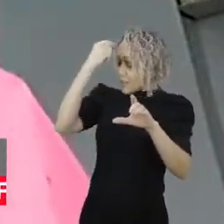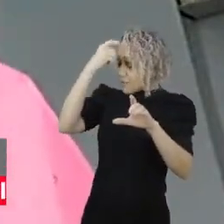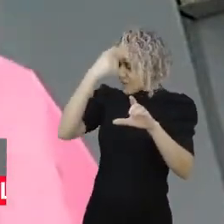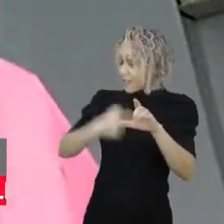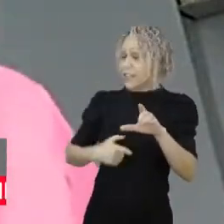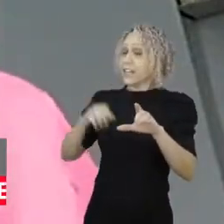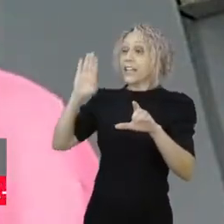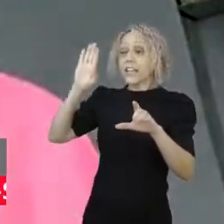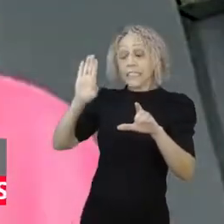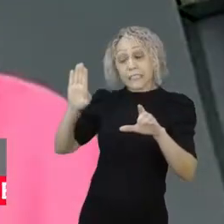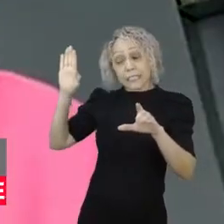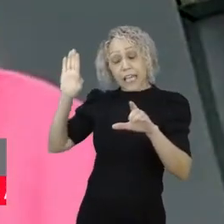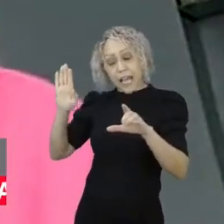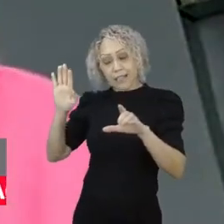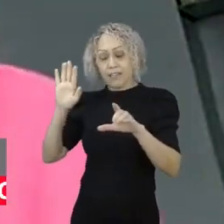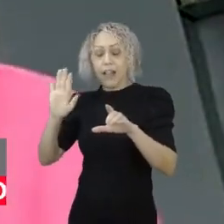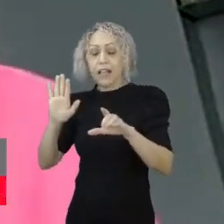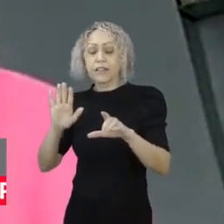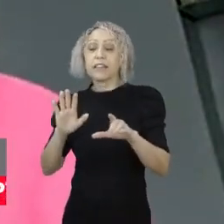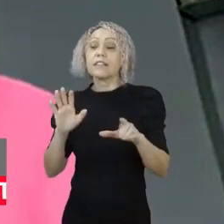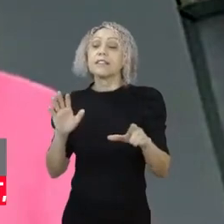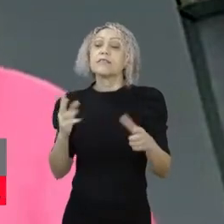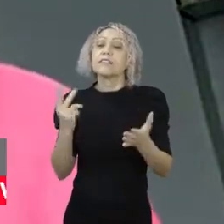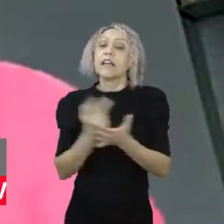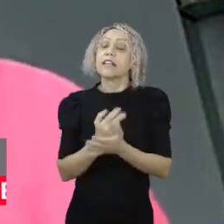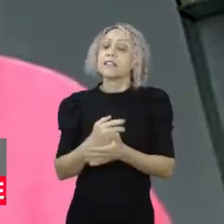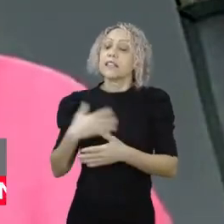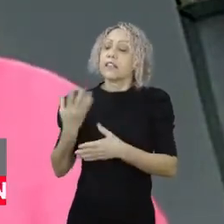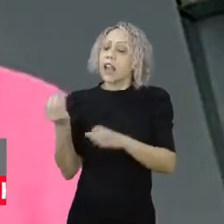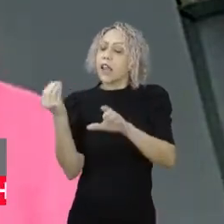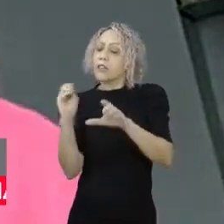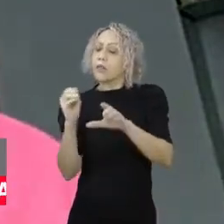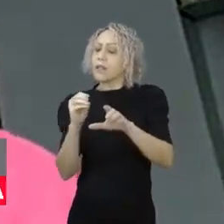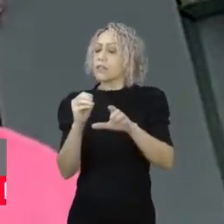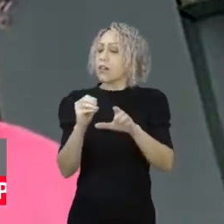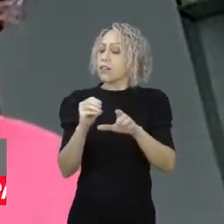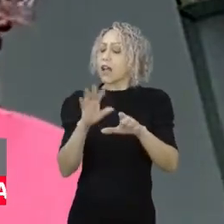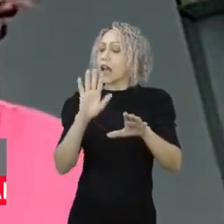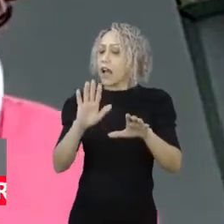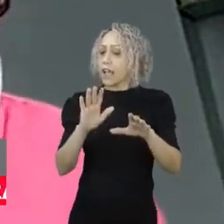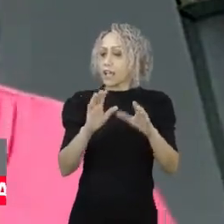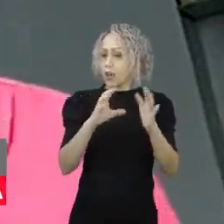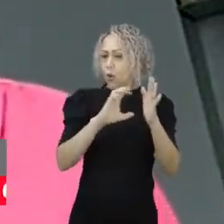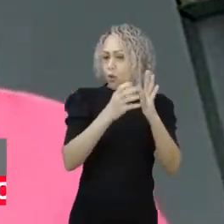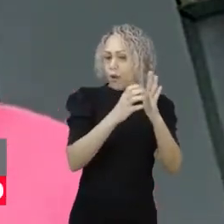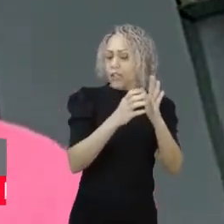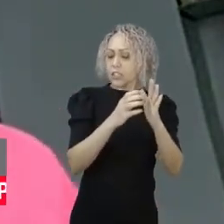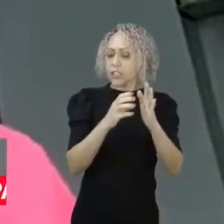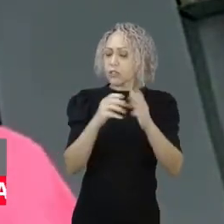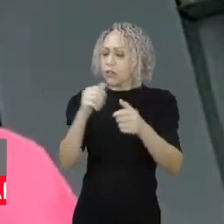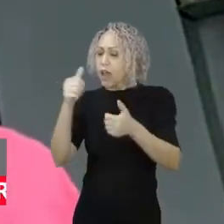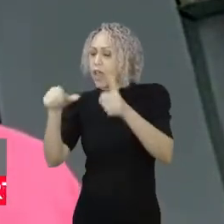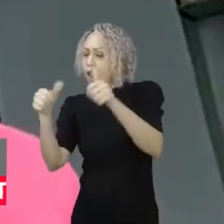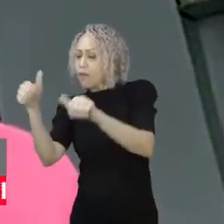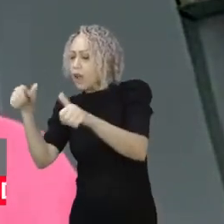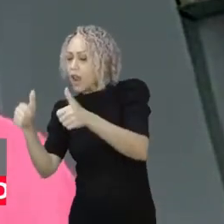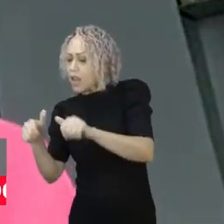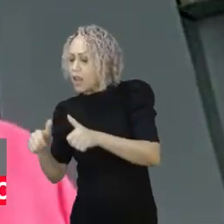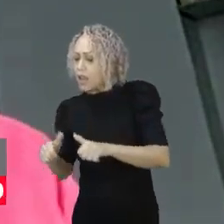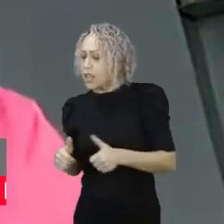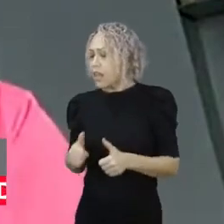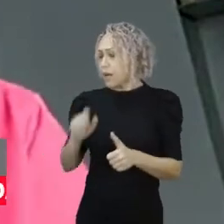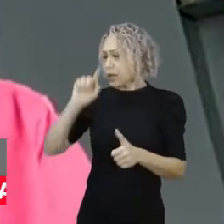dia D de planejamento e mobilização das candidaturas de vereadores e